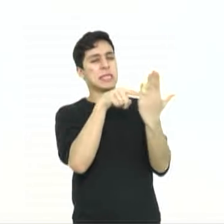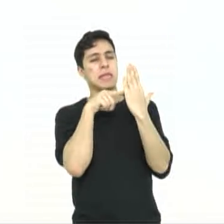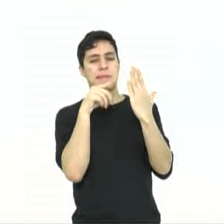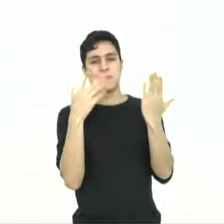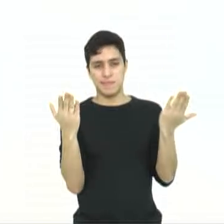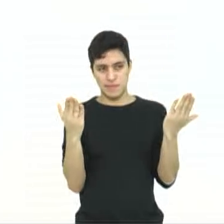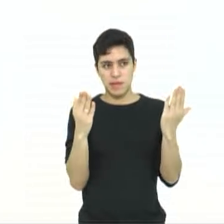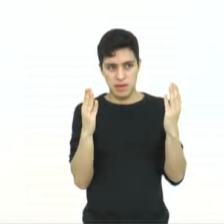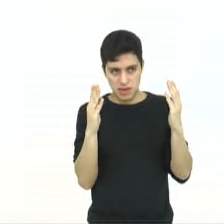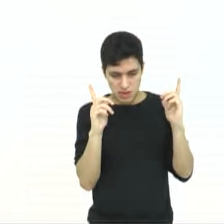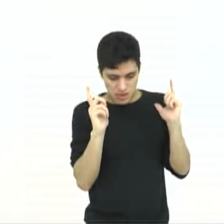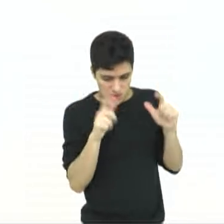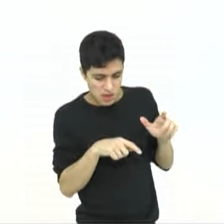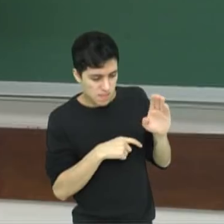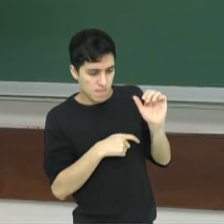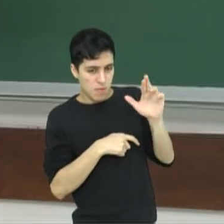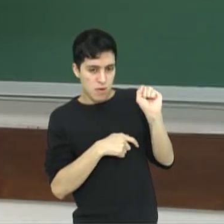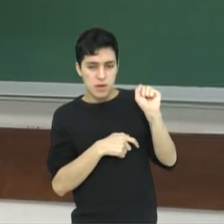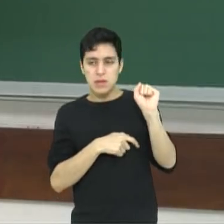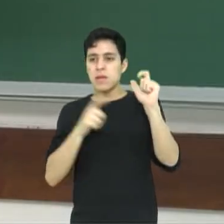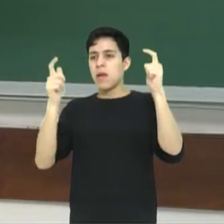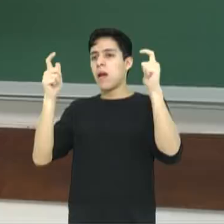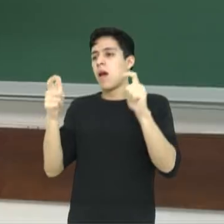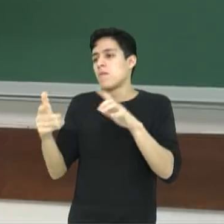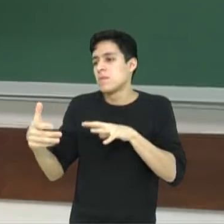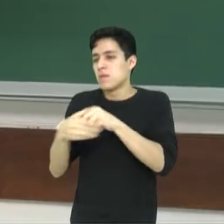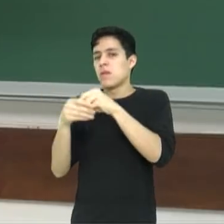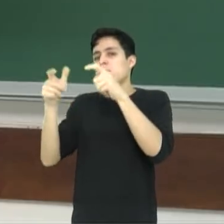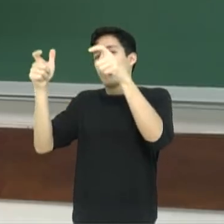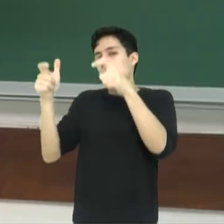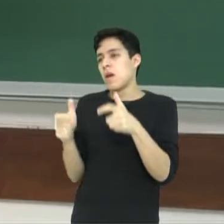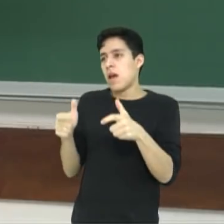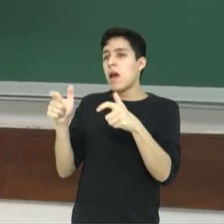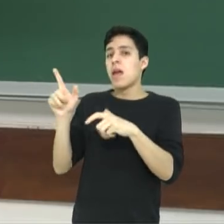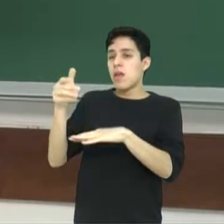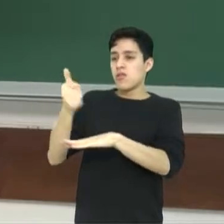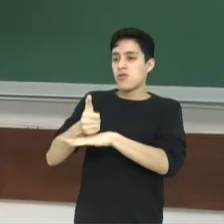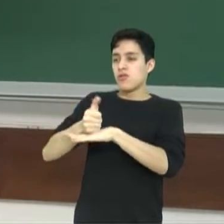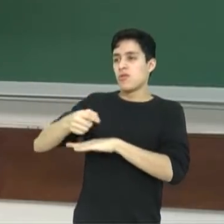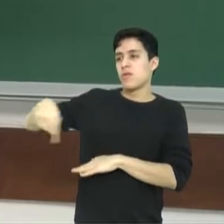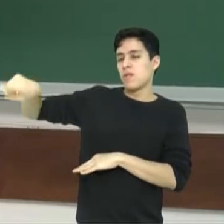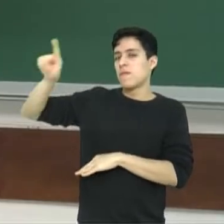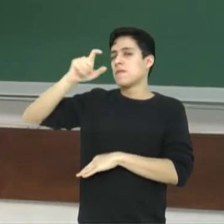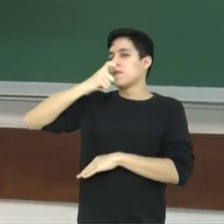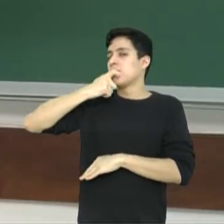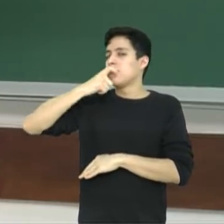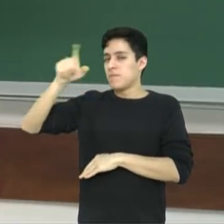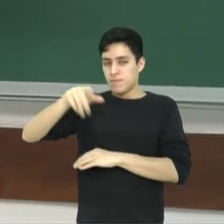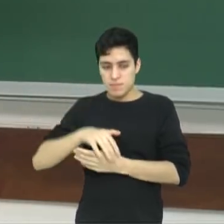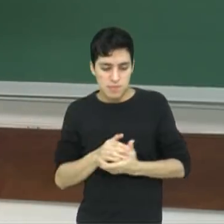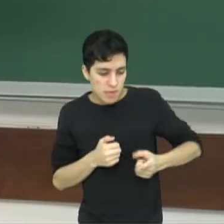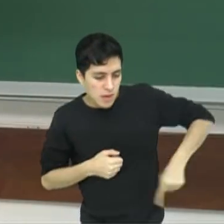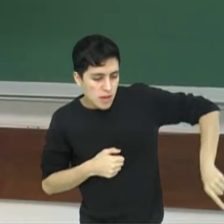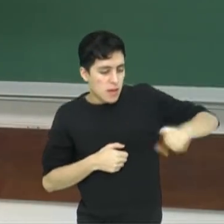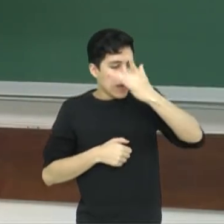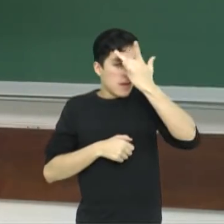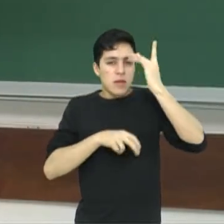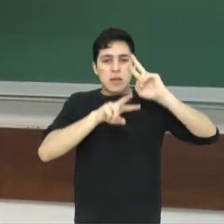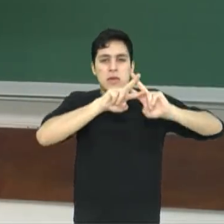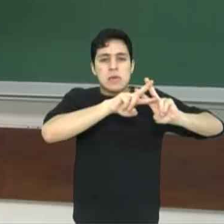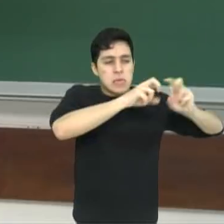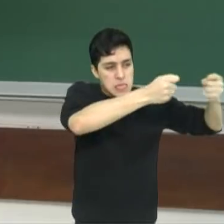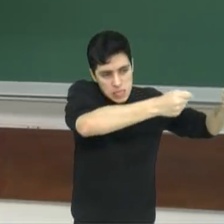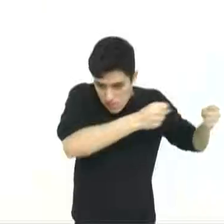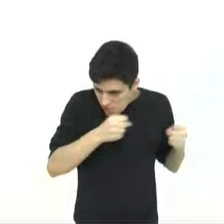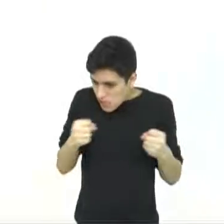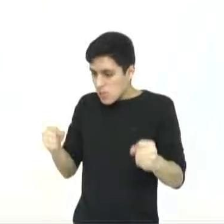em campo de concentração inglês. Aqui são, então, jovens, crianças, até mesmo soldados que foram presos e colocados nesses campos de